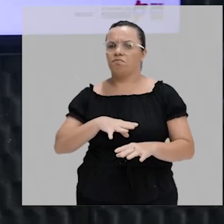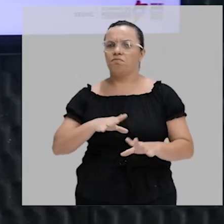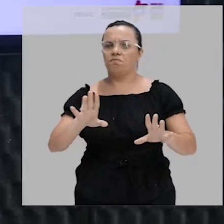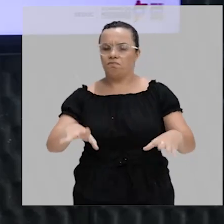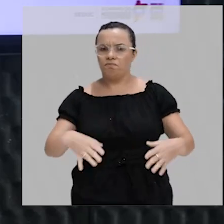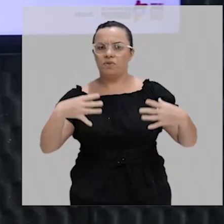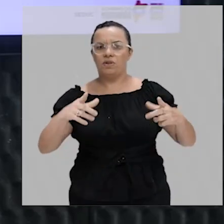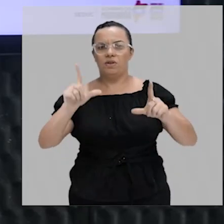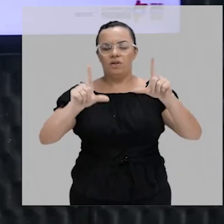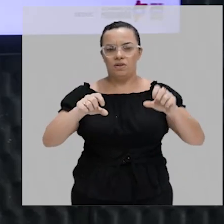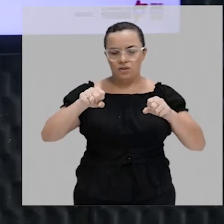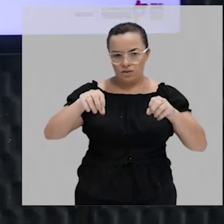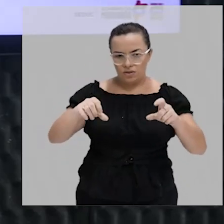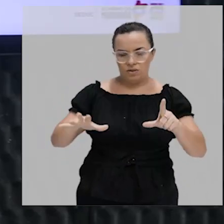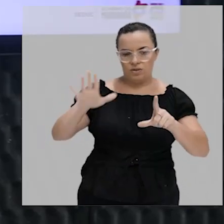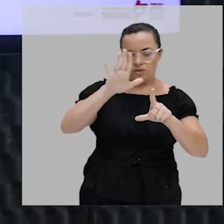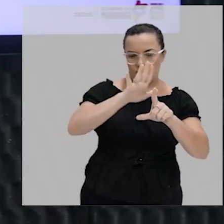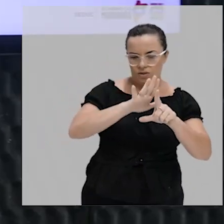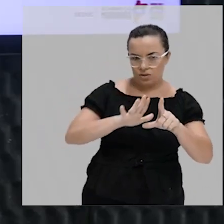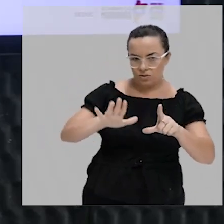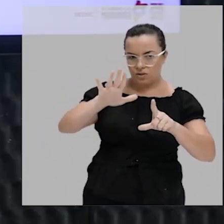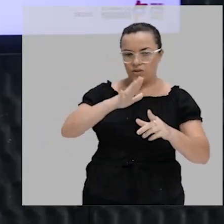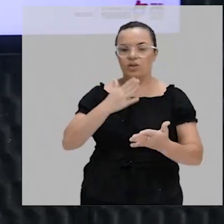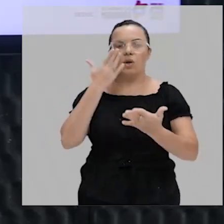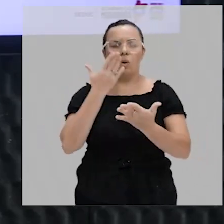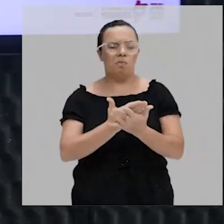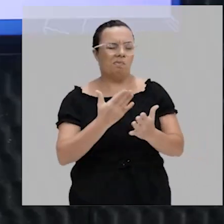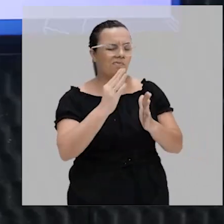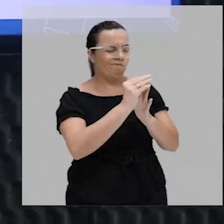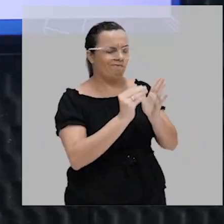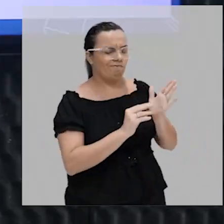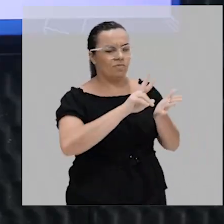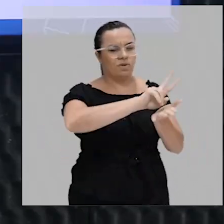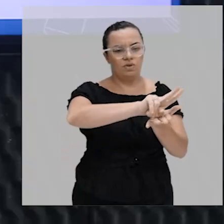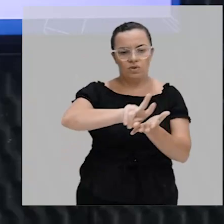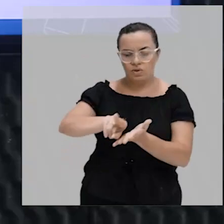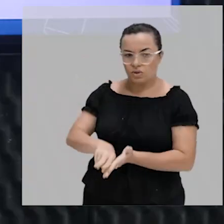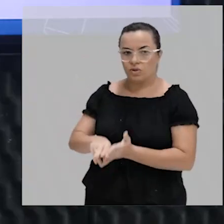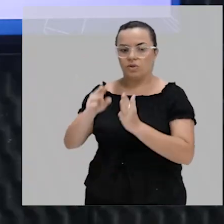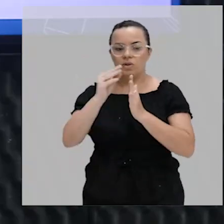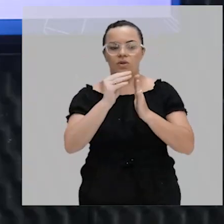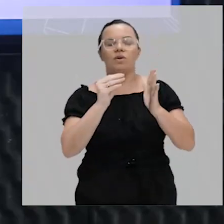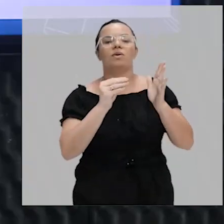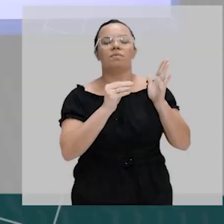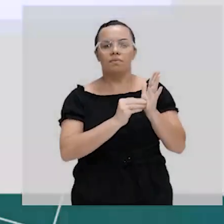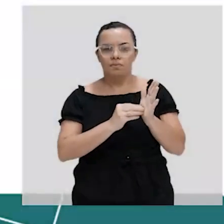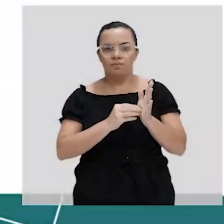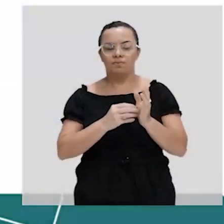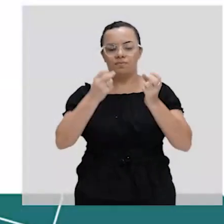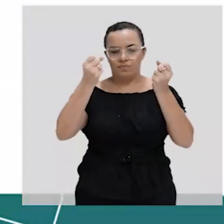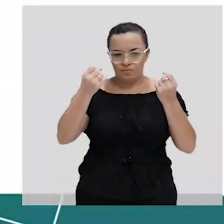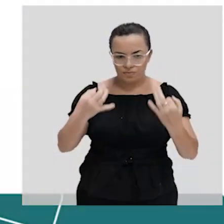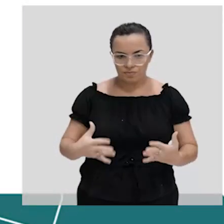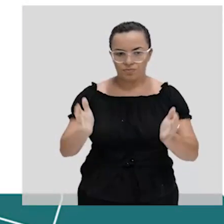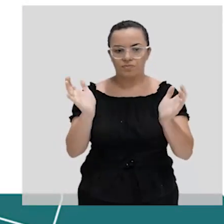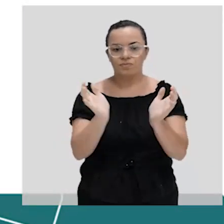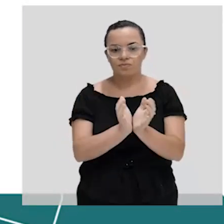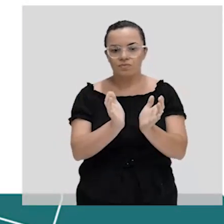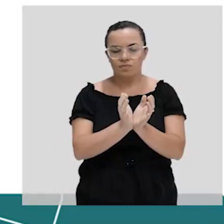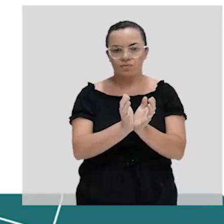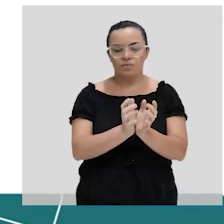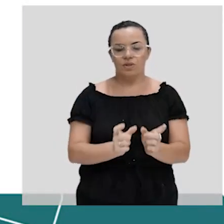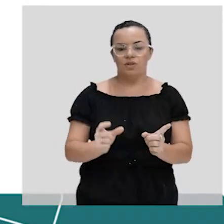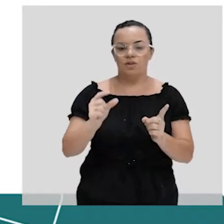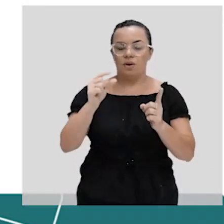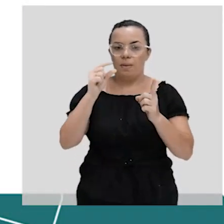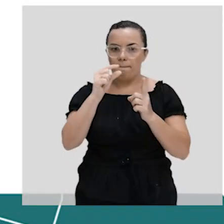Educação e no portal do estudante que tem muito conteúdo para vocês. Na aula de hoje vamos falar sobre classe de palavras variáveis,